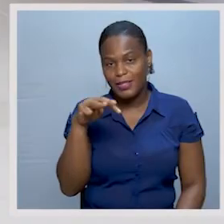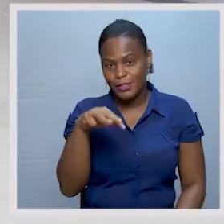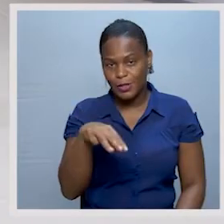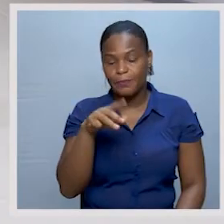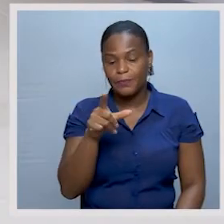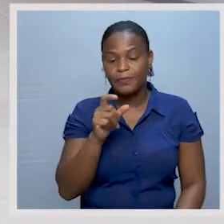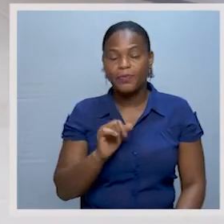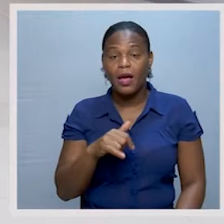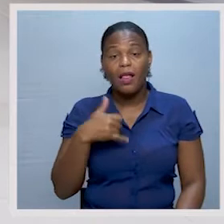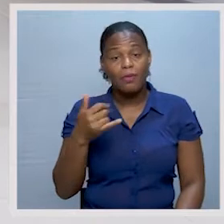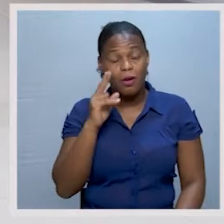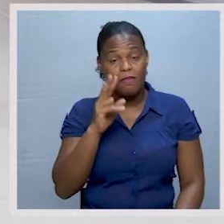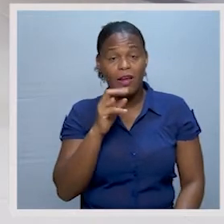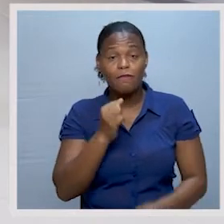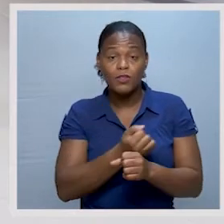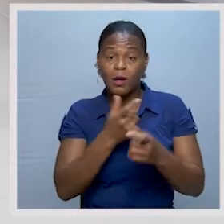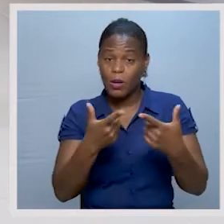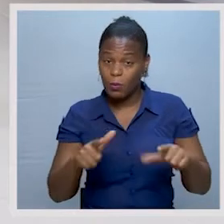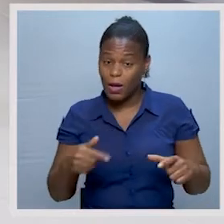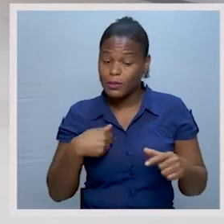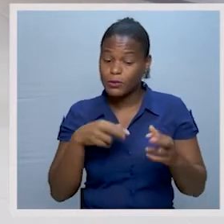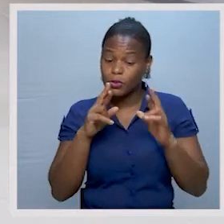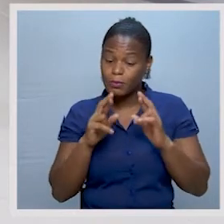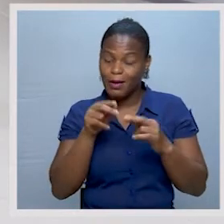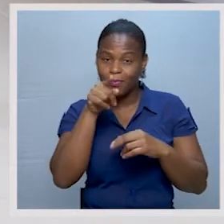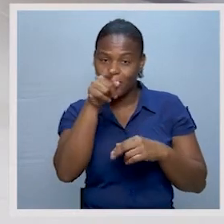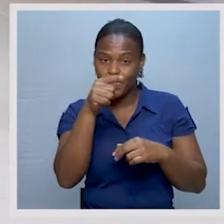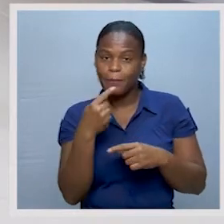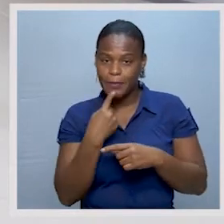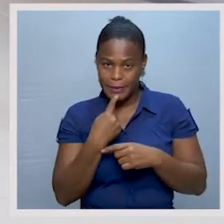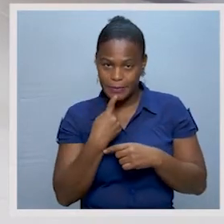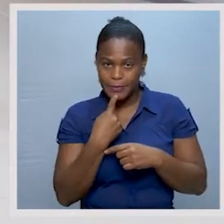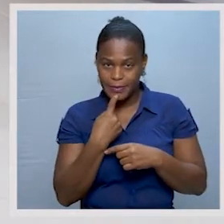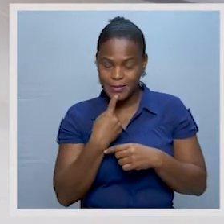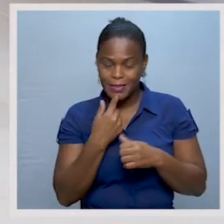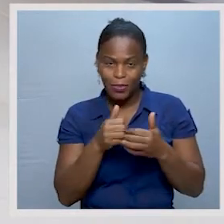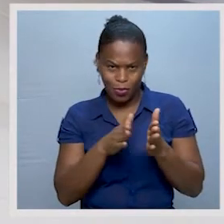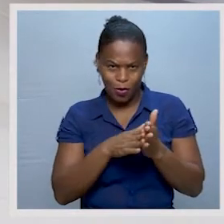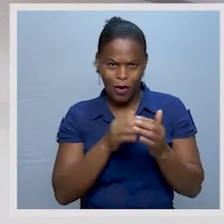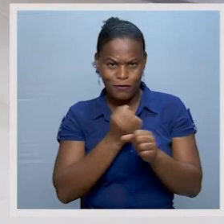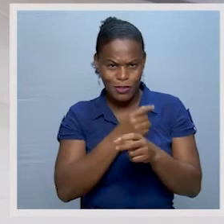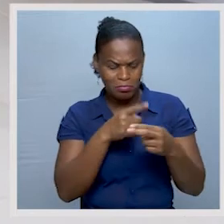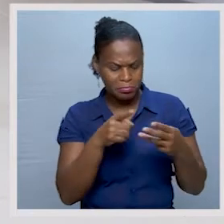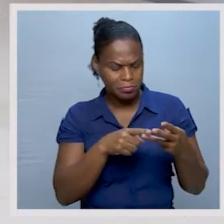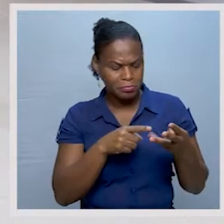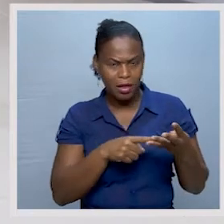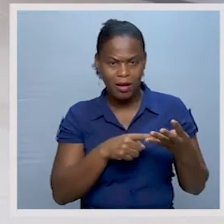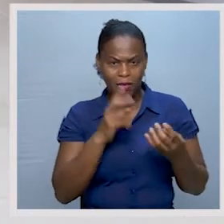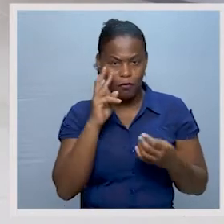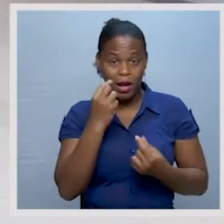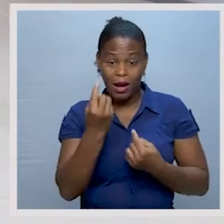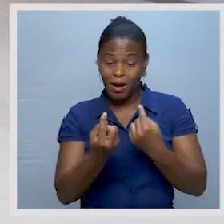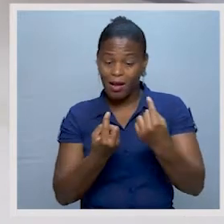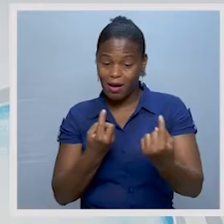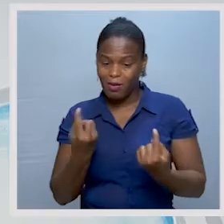de termos visto as funções da linguagem, eu espero que vocês tenham percebido todas as funções, fomos vendo